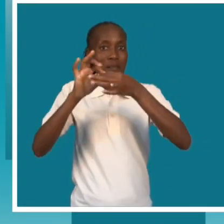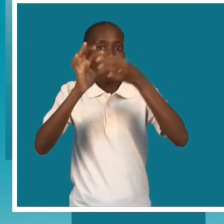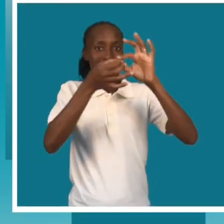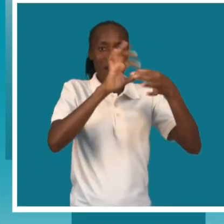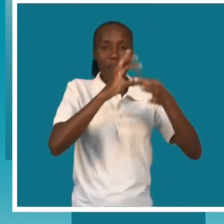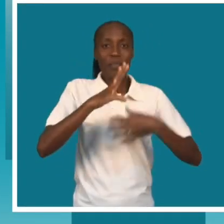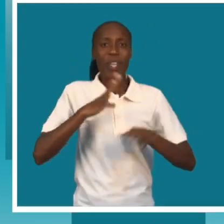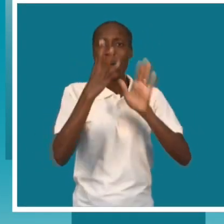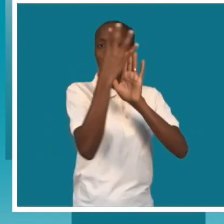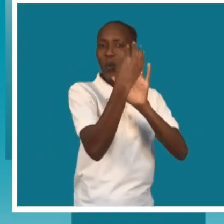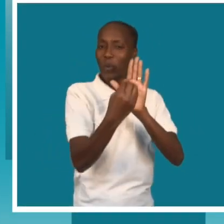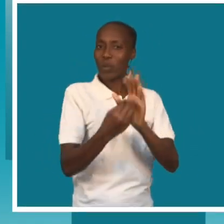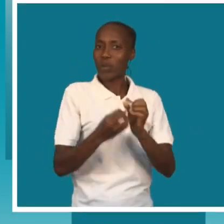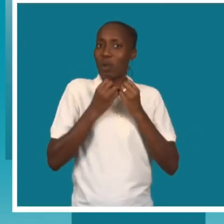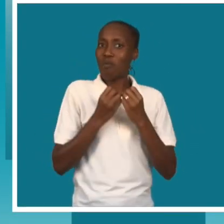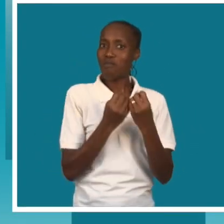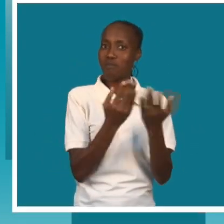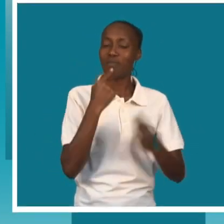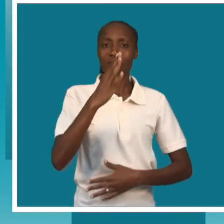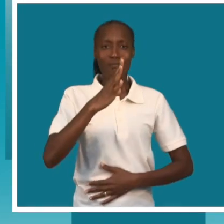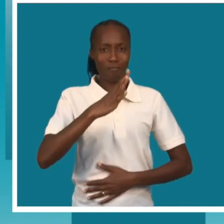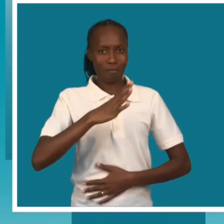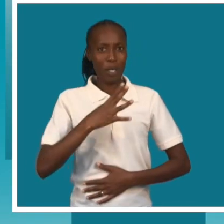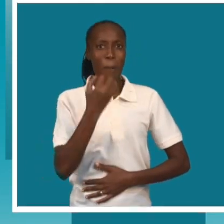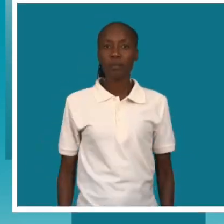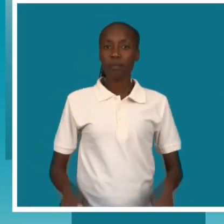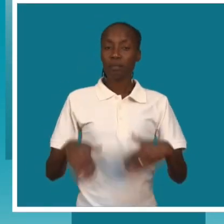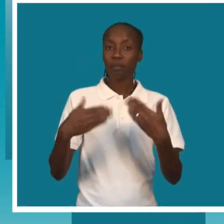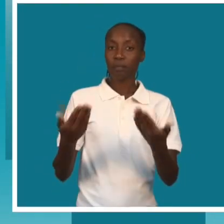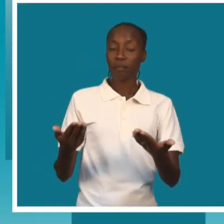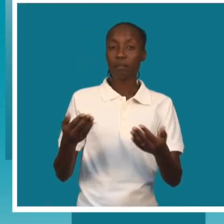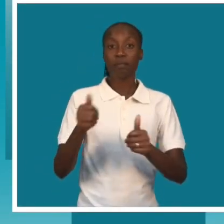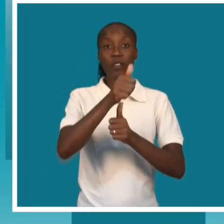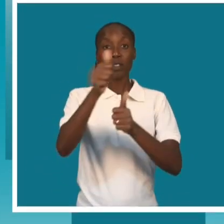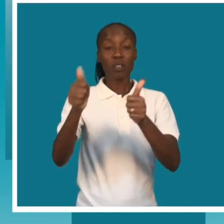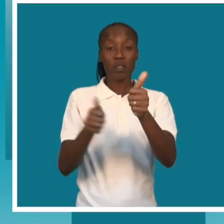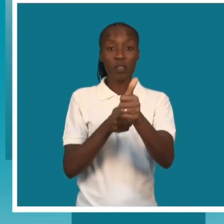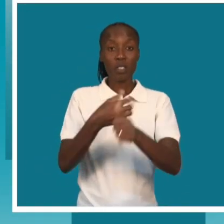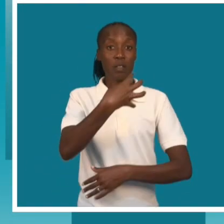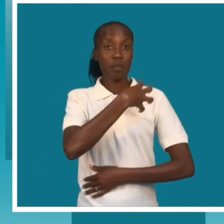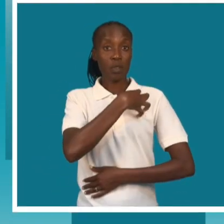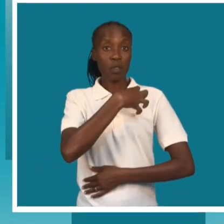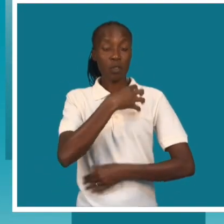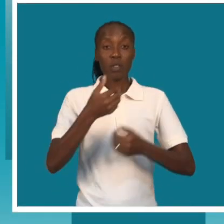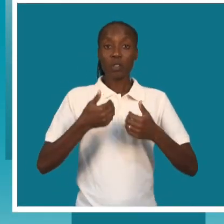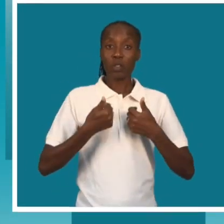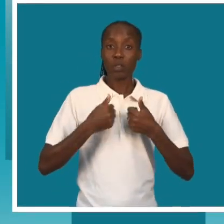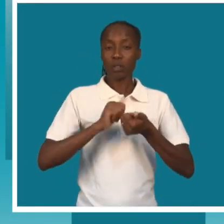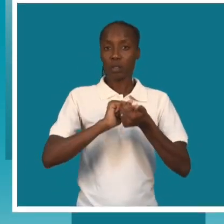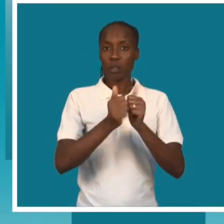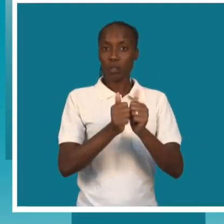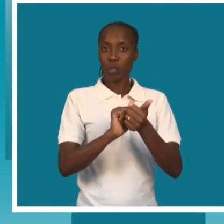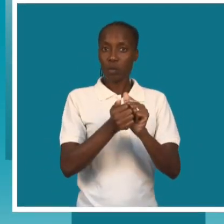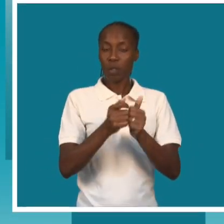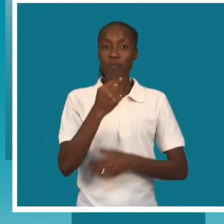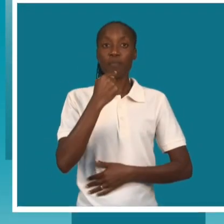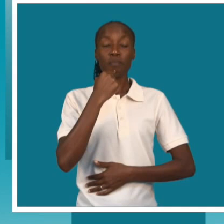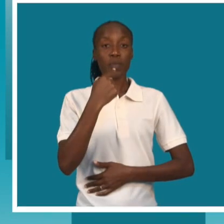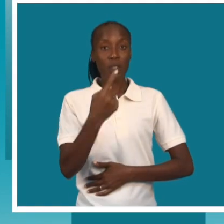glórias e há indicadores que temos que investir mais. O antigo presidente da Federação Moçambicana de Futebol,